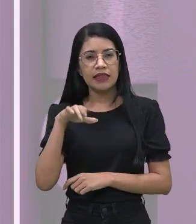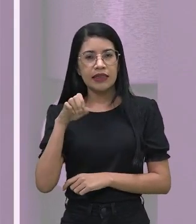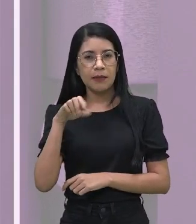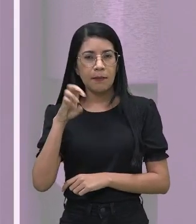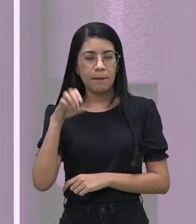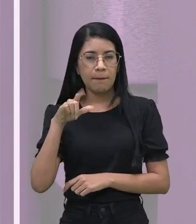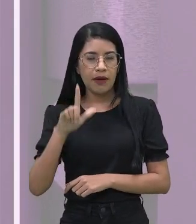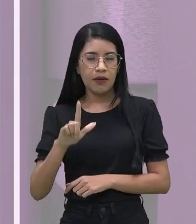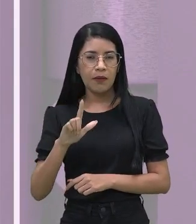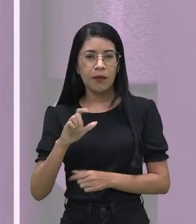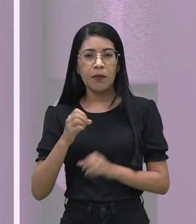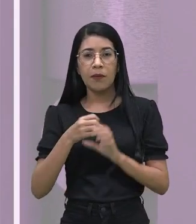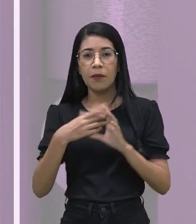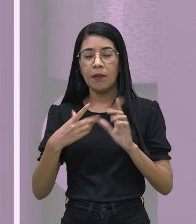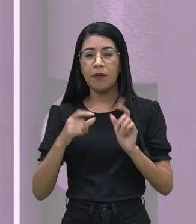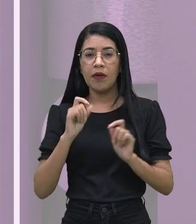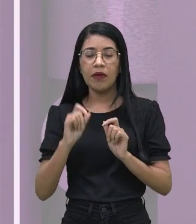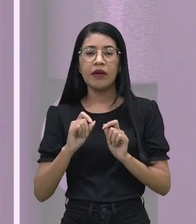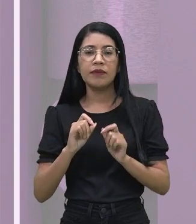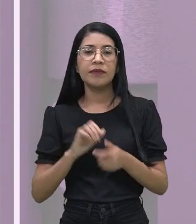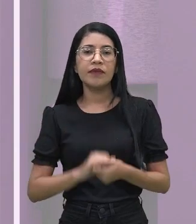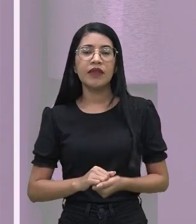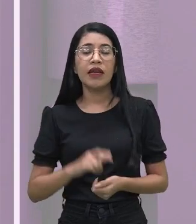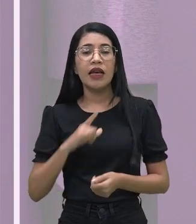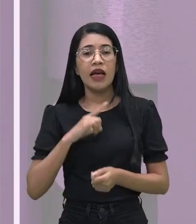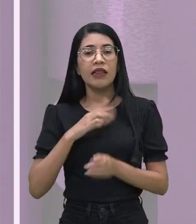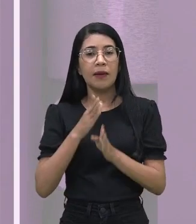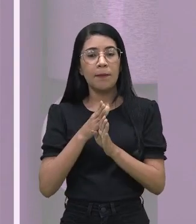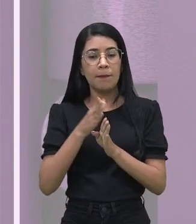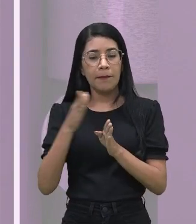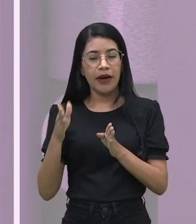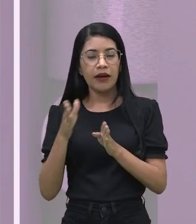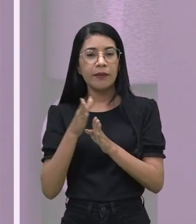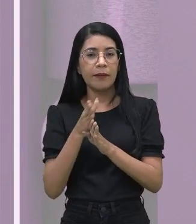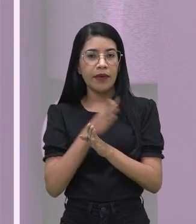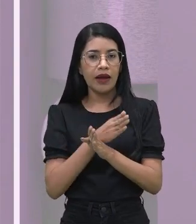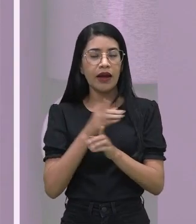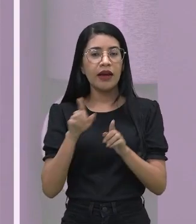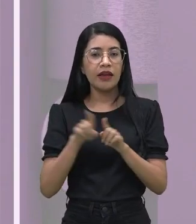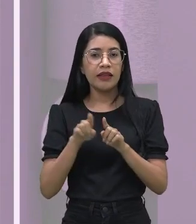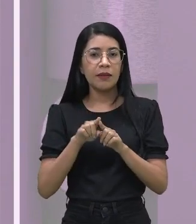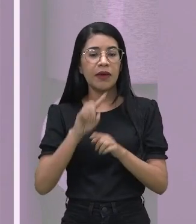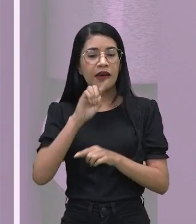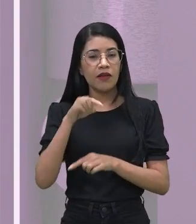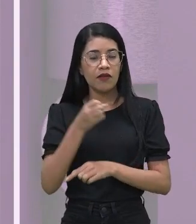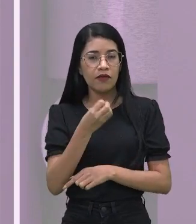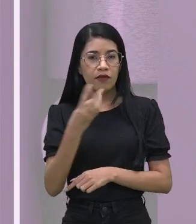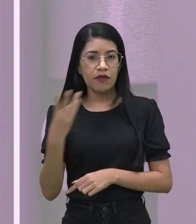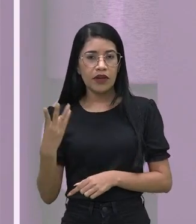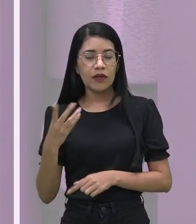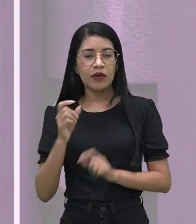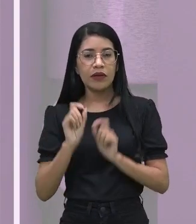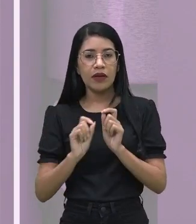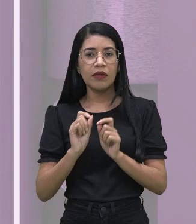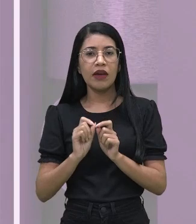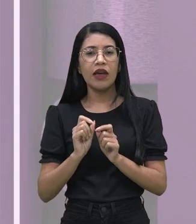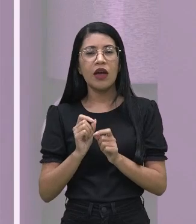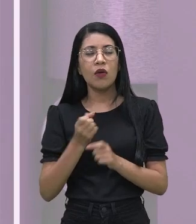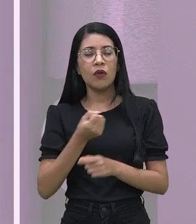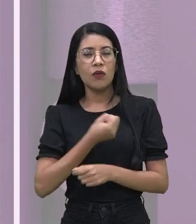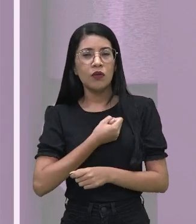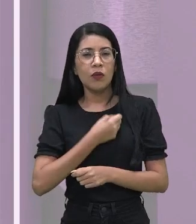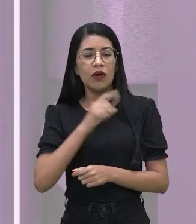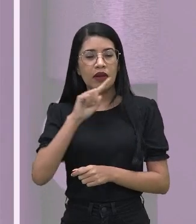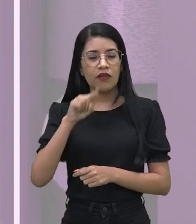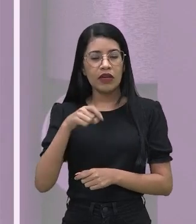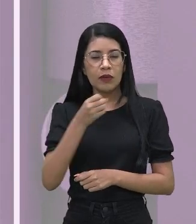Característica dele, conter a parte inteira e também conter a parte decimal, que são aqueles números ali que se localizam